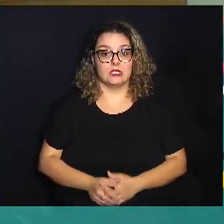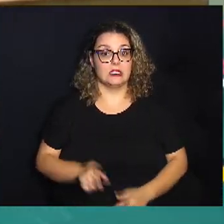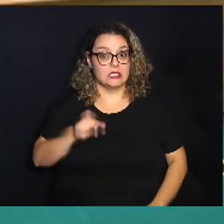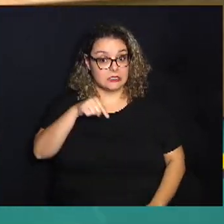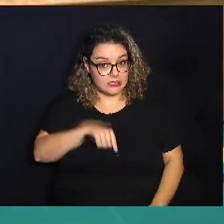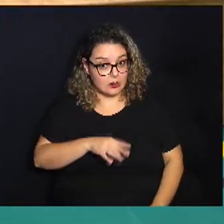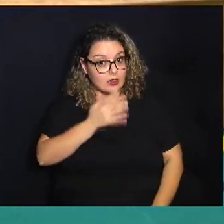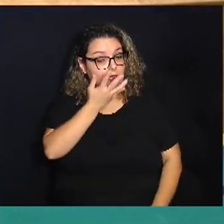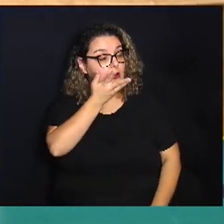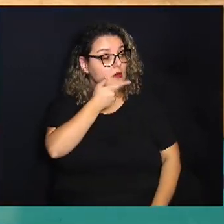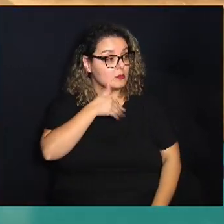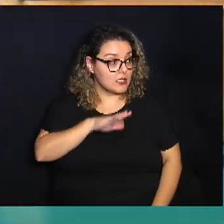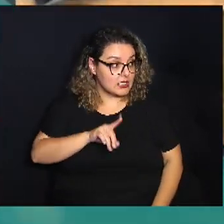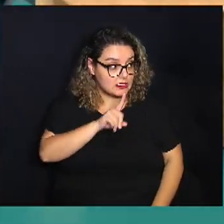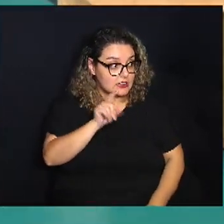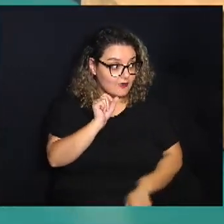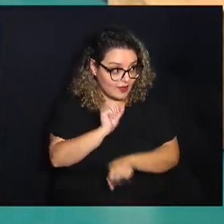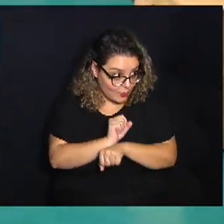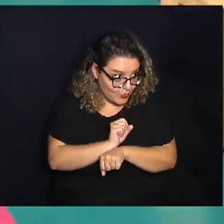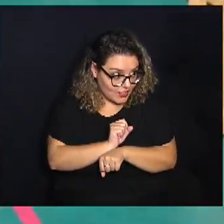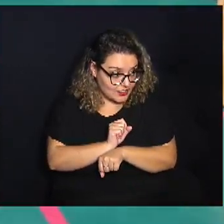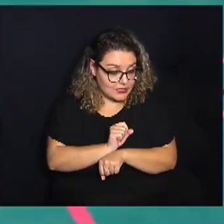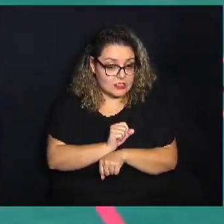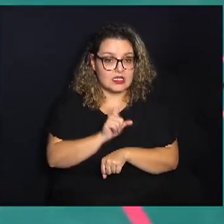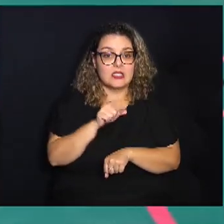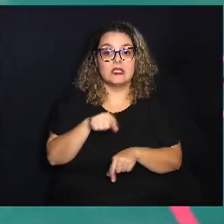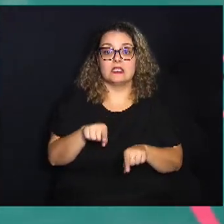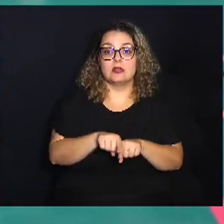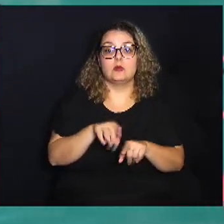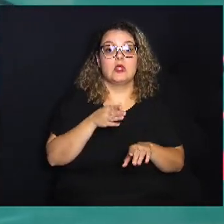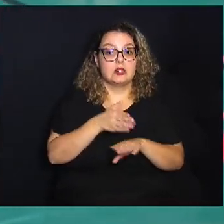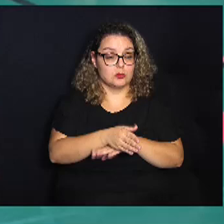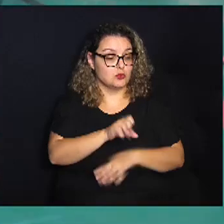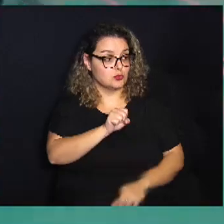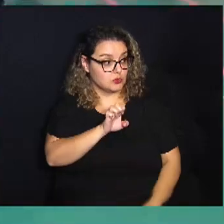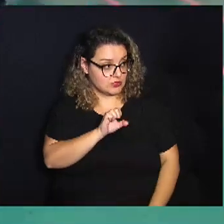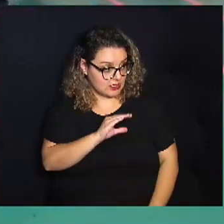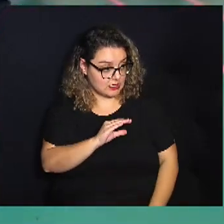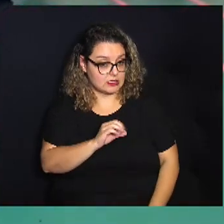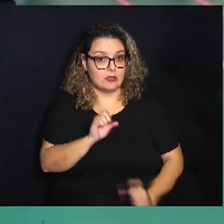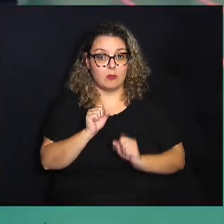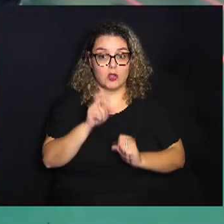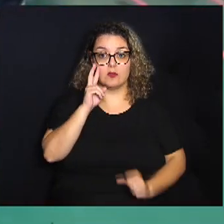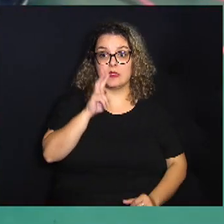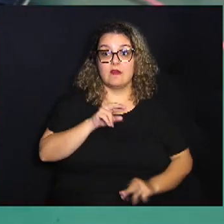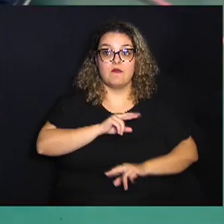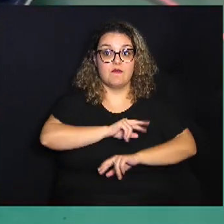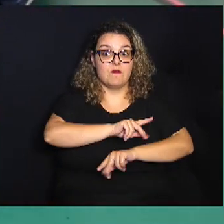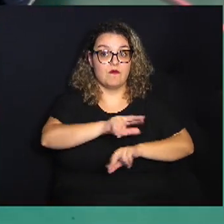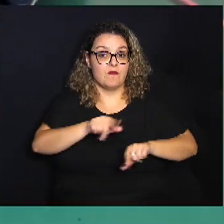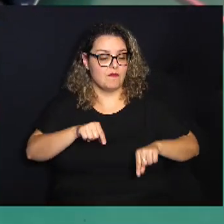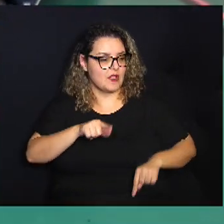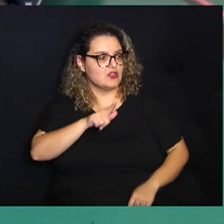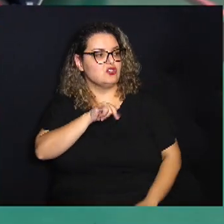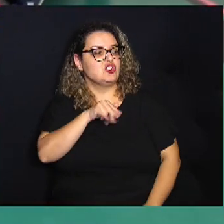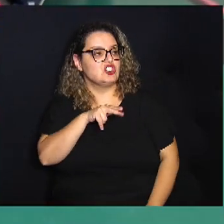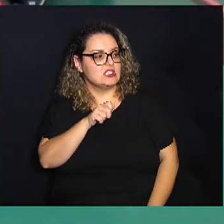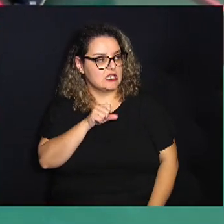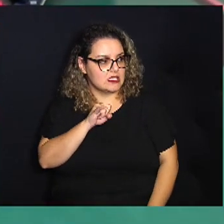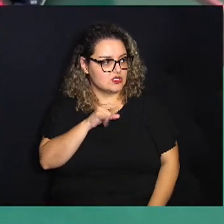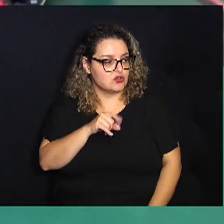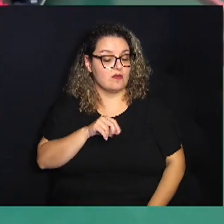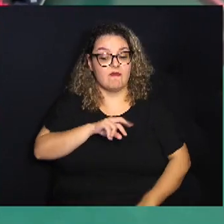criançada não ficar parada. Também, entrando aqui no SESC, a pessoa pode ver que tem vários ginásios, várias